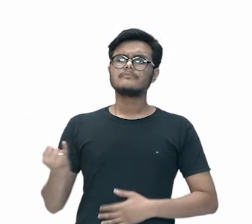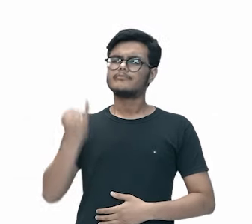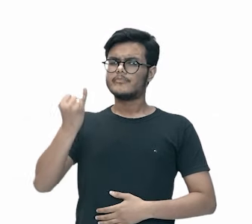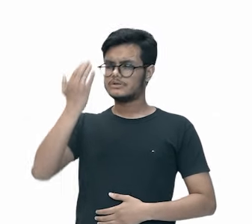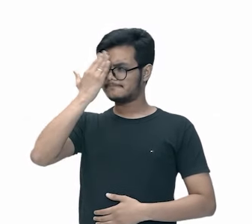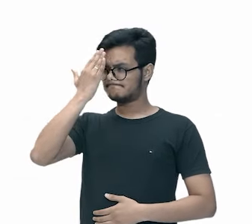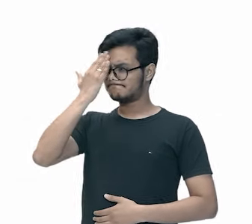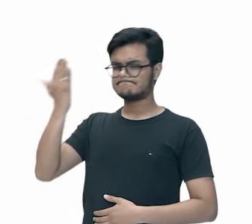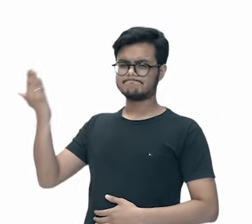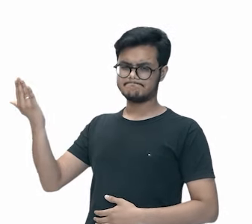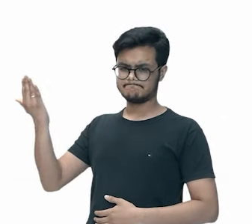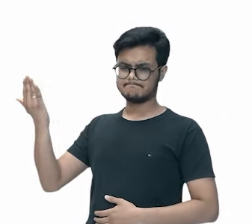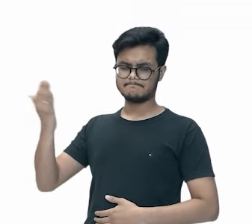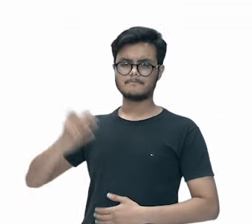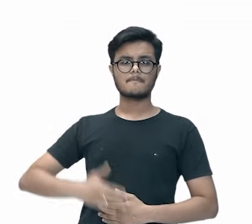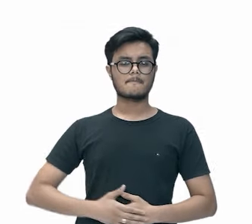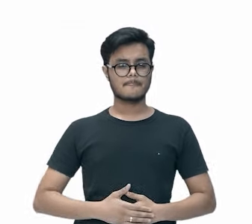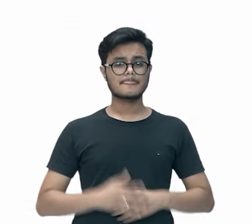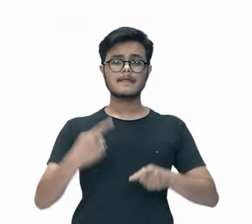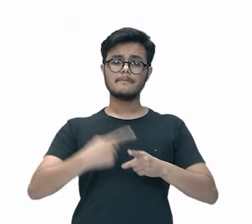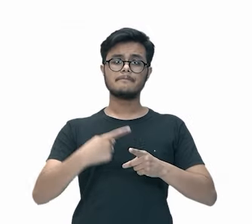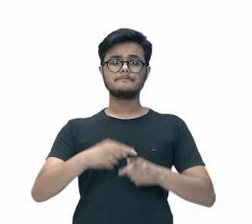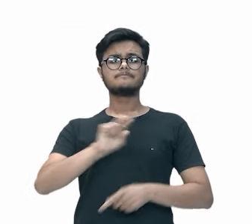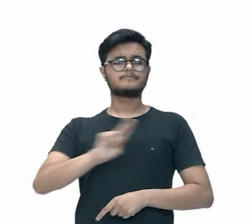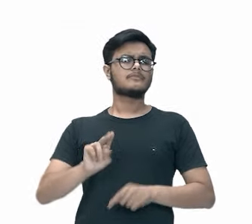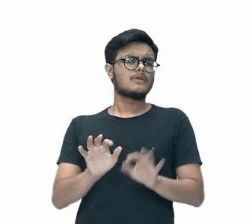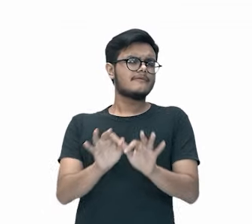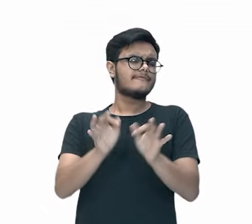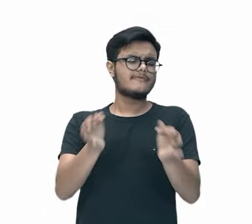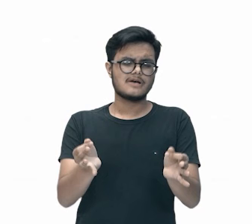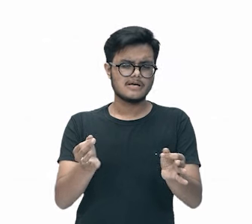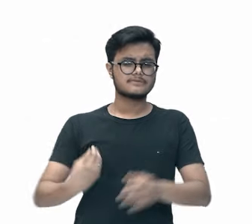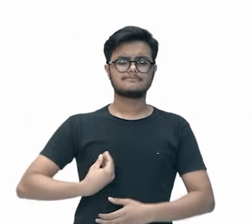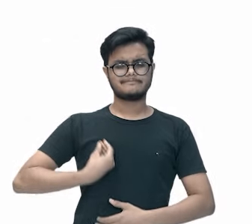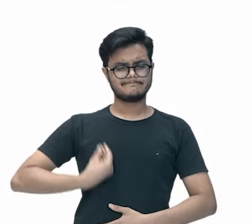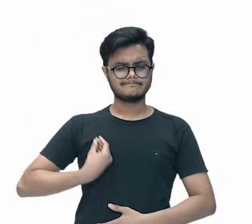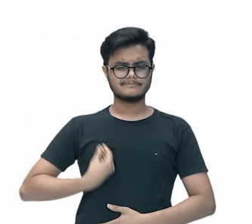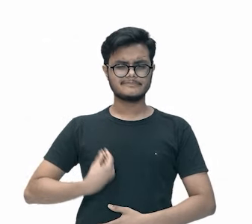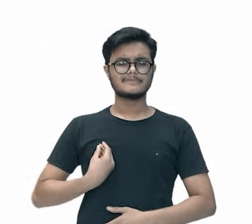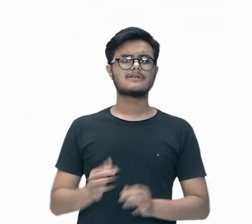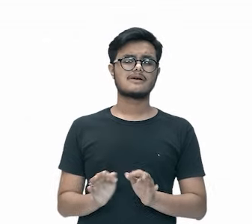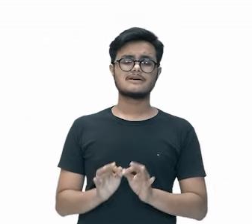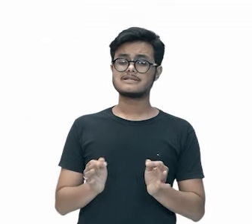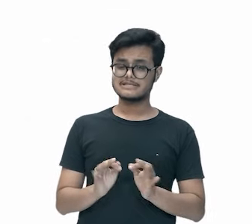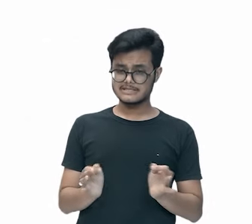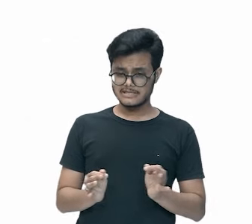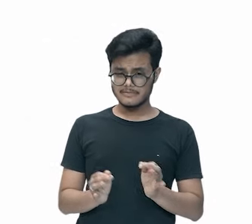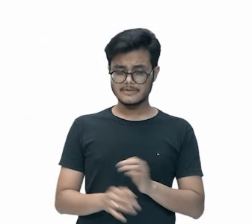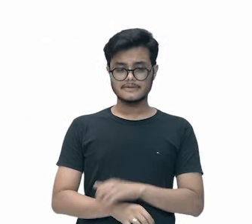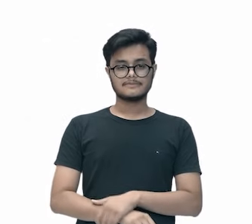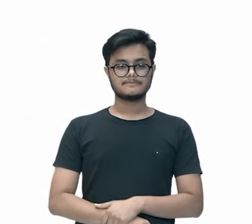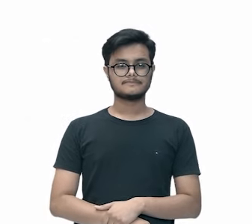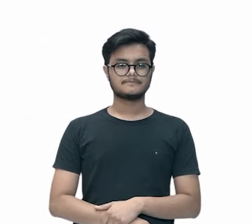tá, gente? Porque facilita a vida da gente na hora, né, da gente organizar o nome dos